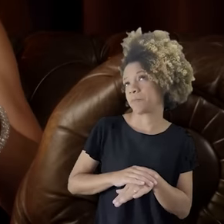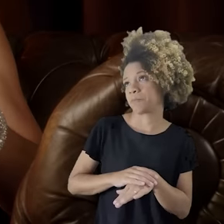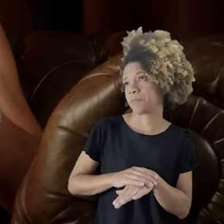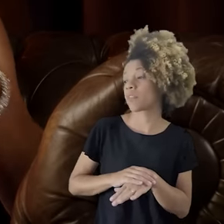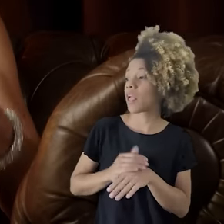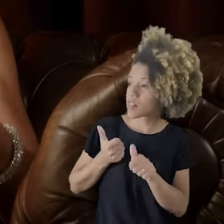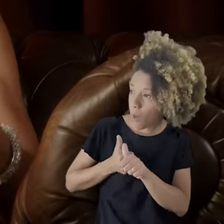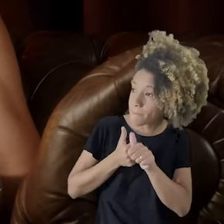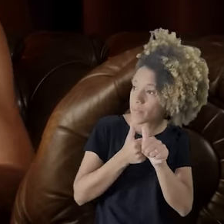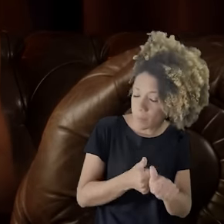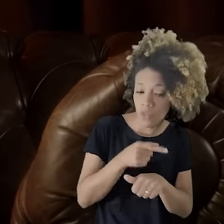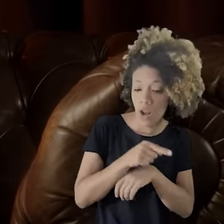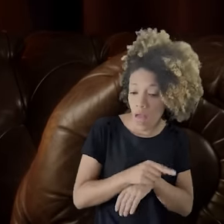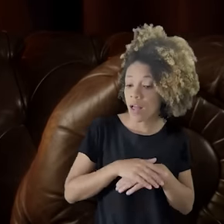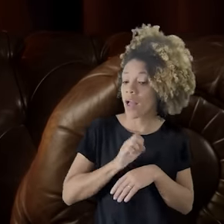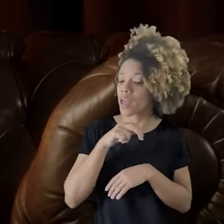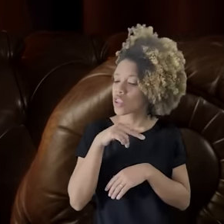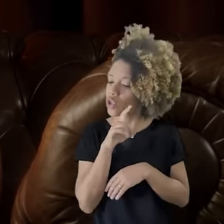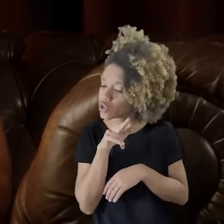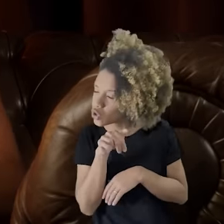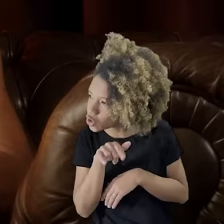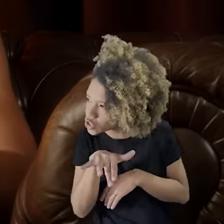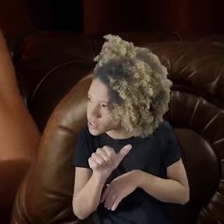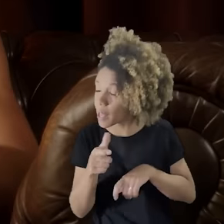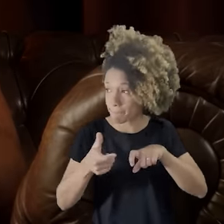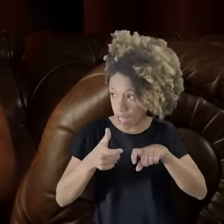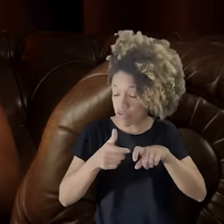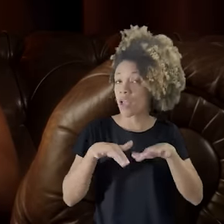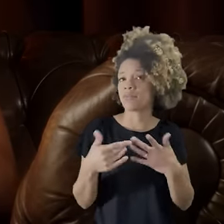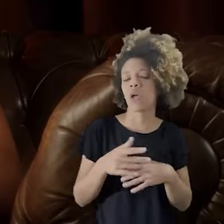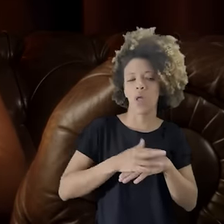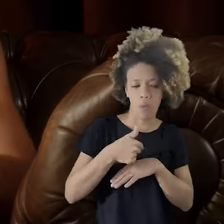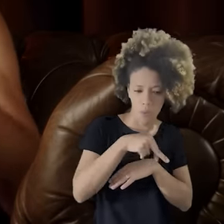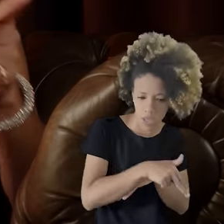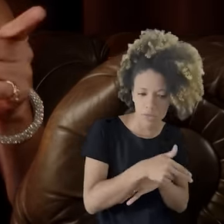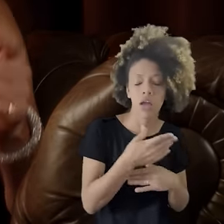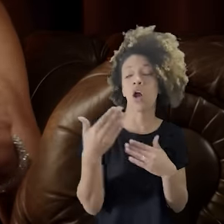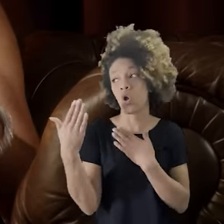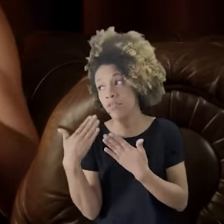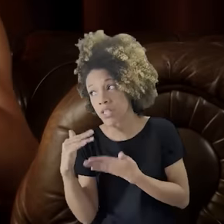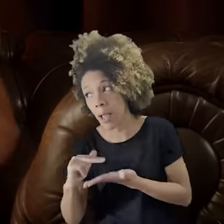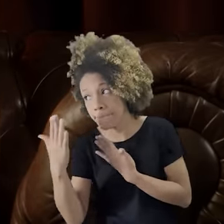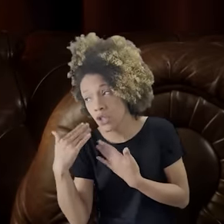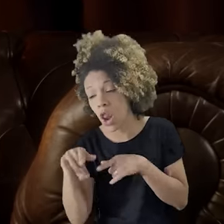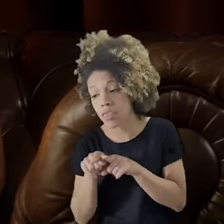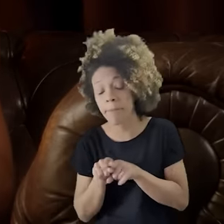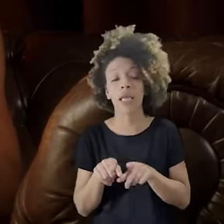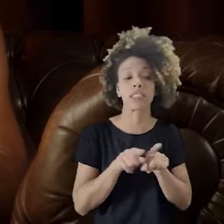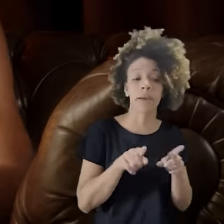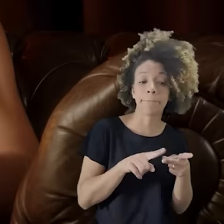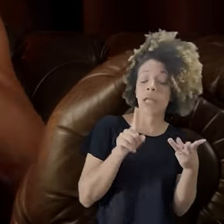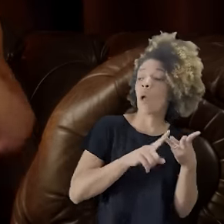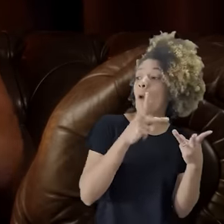esse acompanhamento lá com endocrinologista então funciona assim eu ia na endocrinologista conversava com a psicóloga e bate um